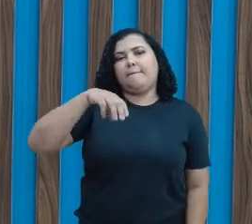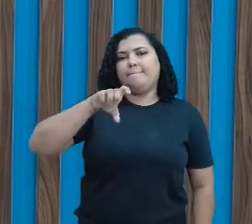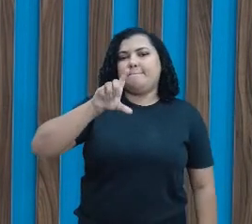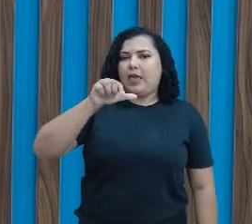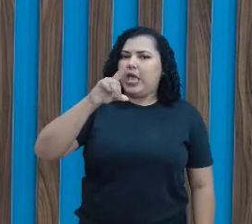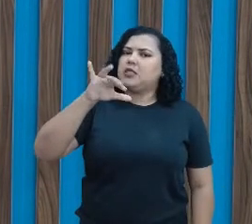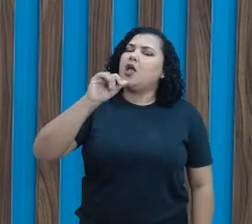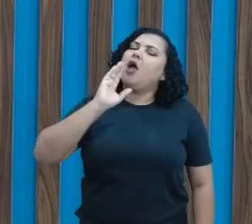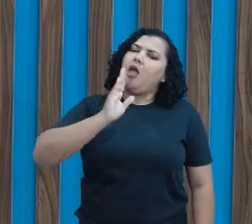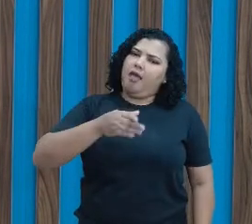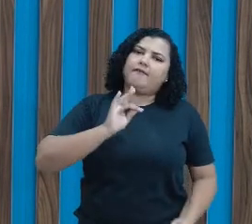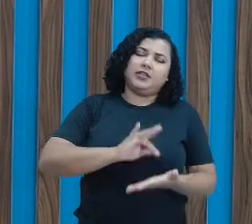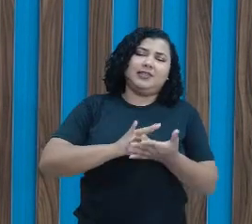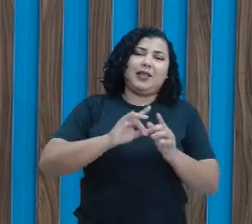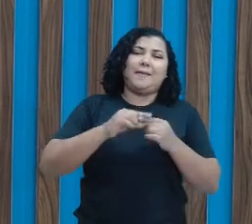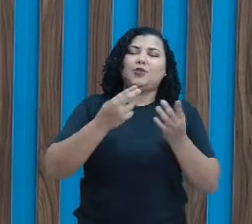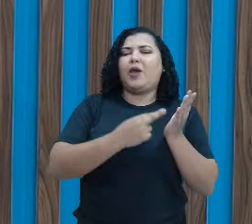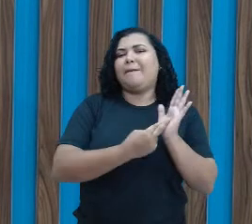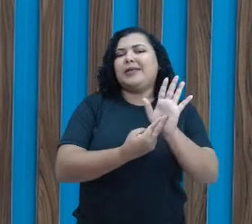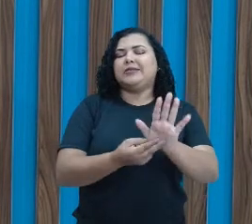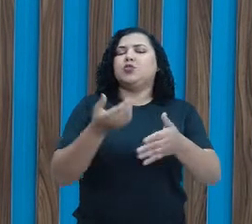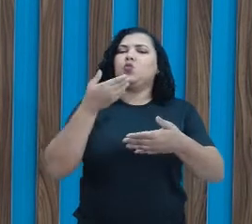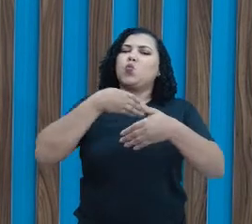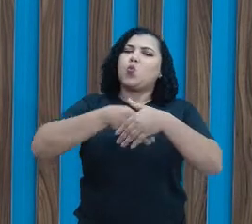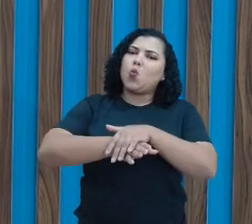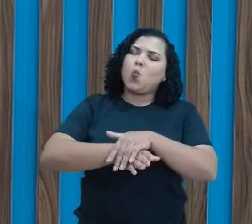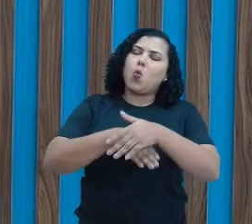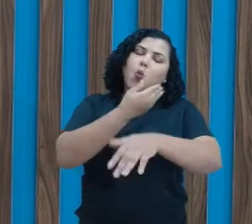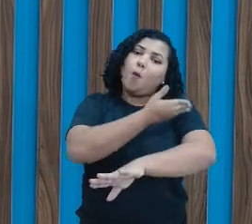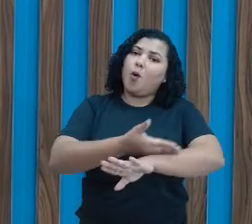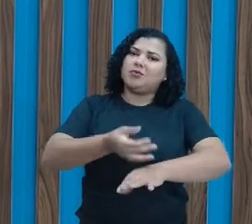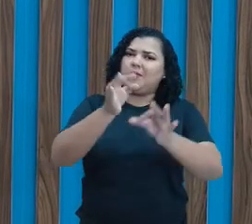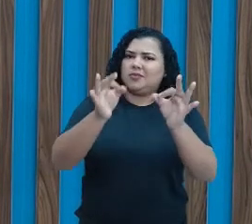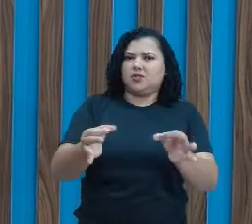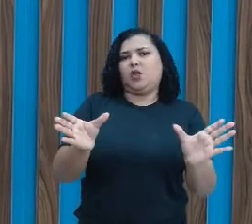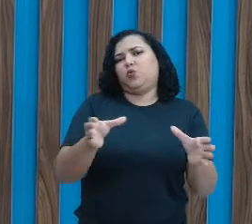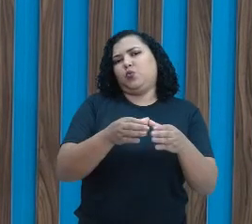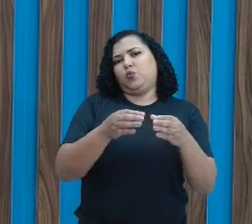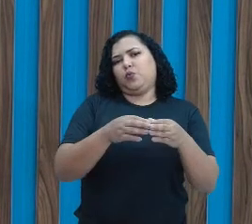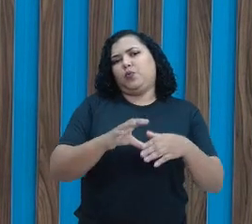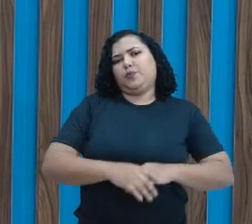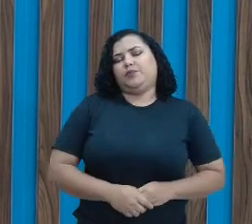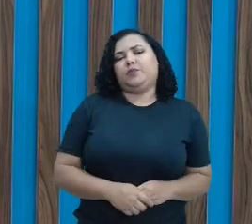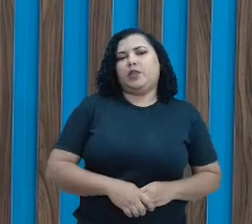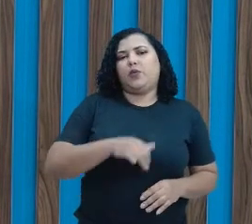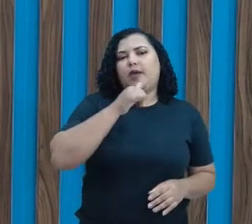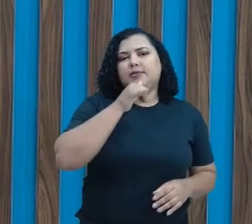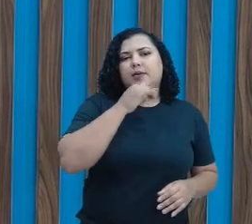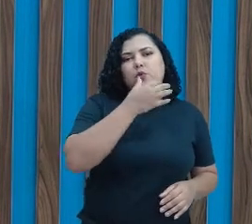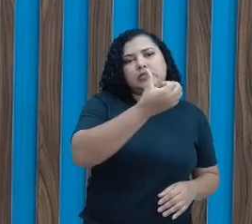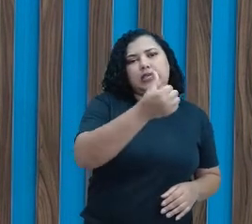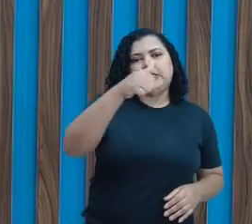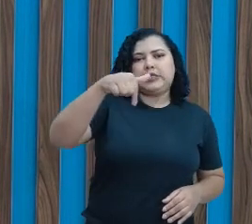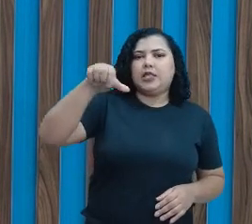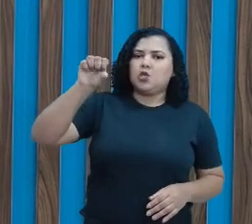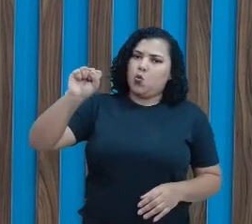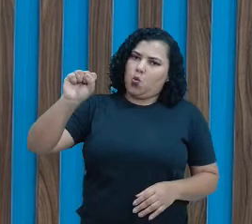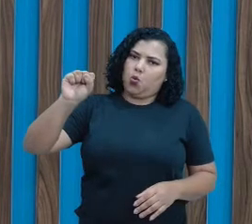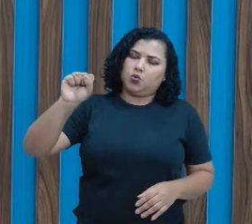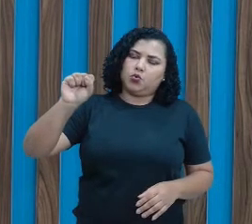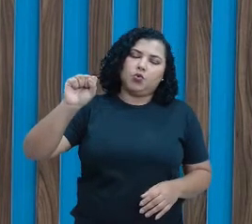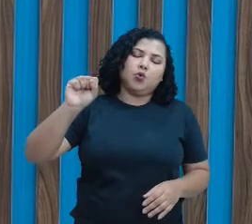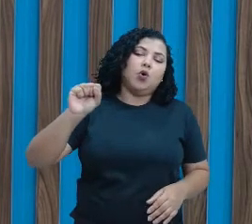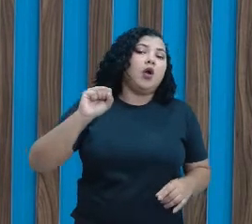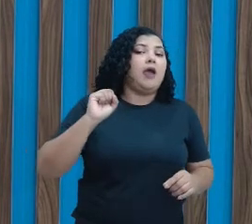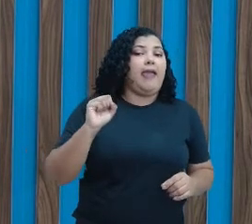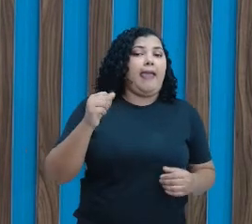seja verdadeira, não representa o comportamento daquele conjunto. Uma situação de 6, 7 e 8 é muito mais próxima do 7 do